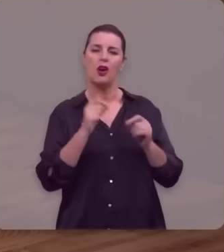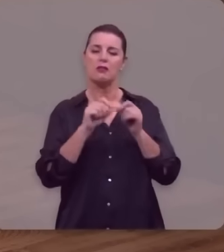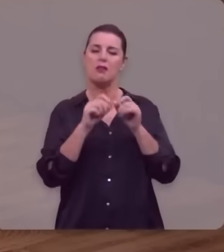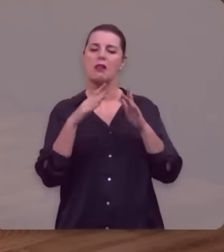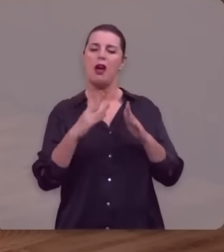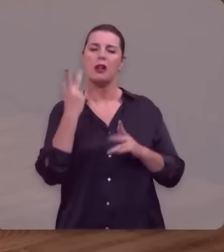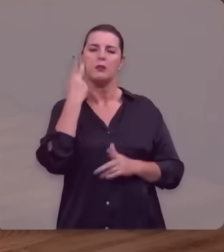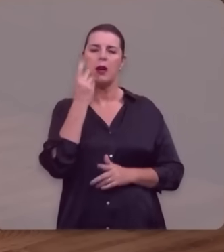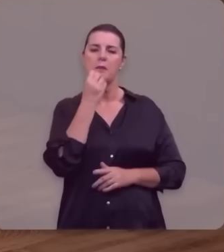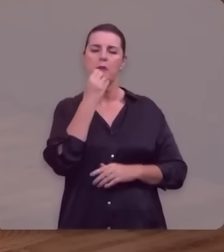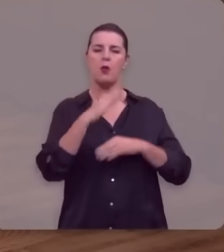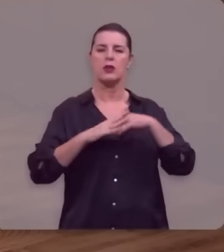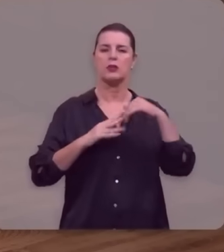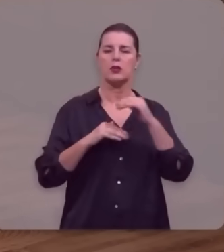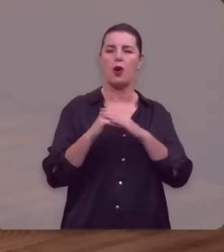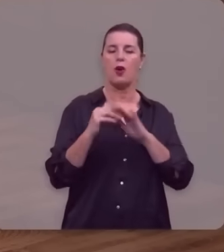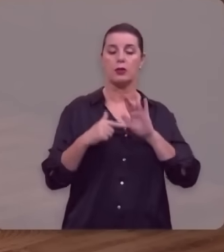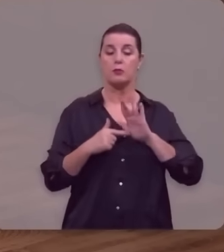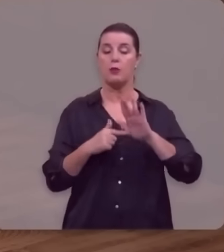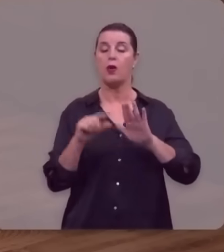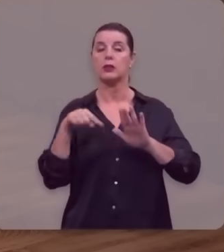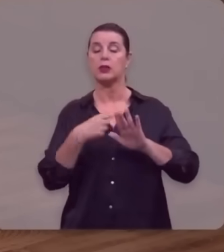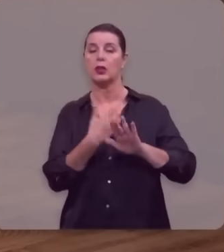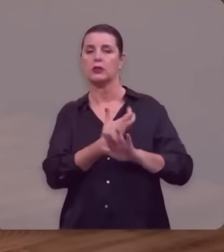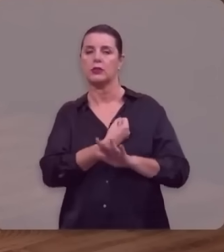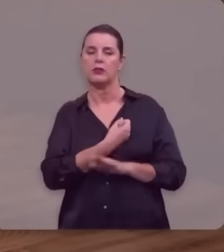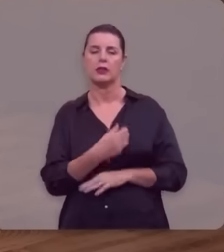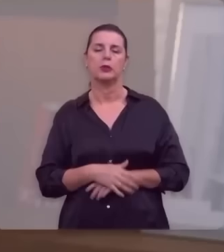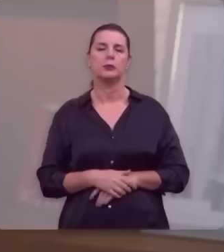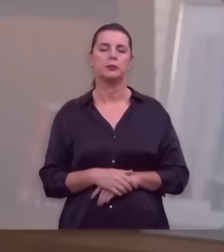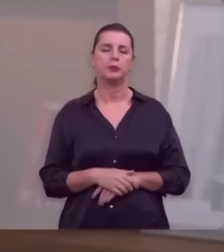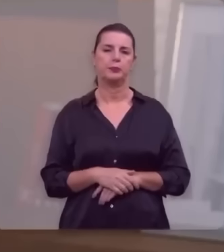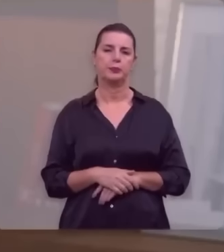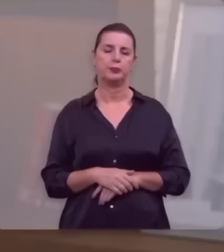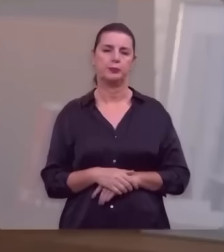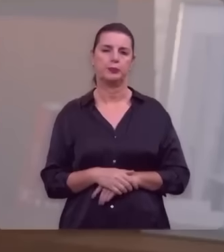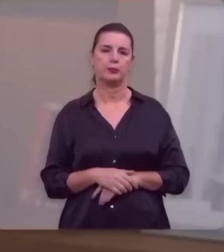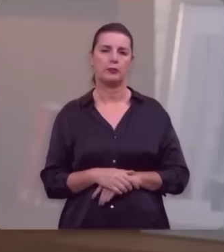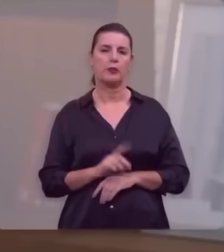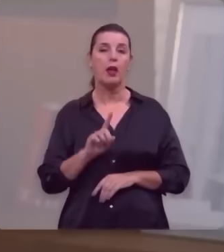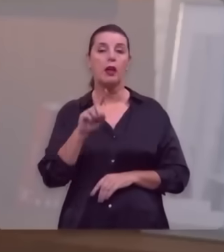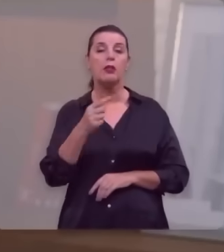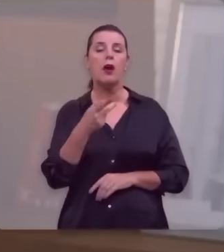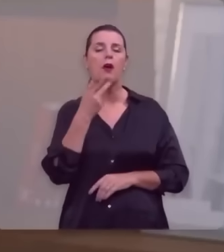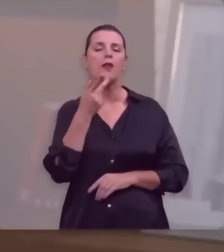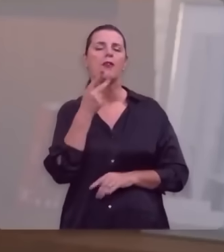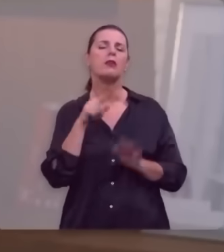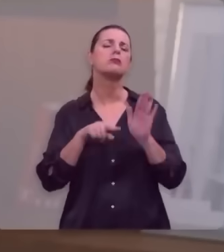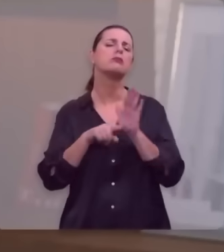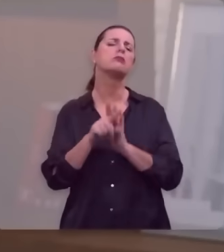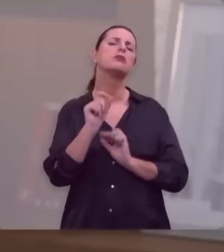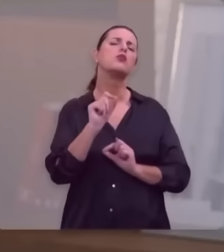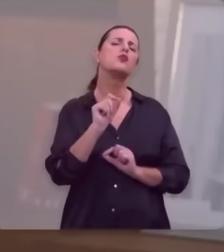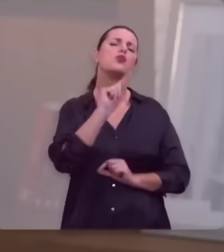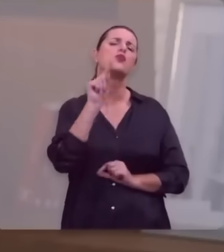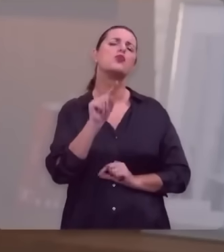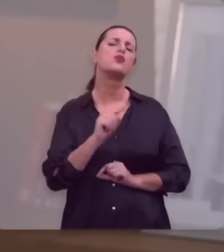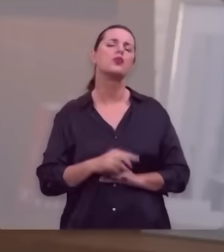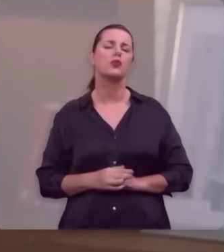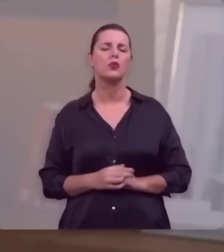a evidência da nossa salvação são as boas obras então eu faço agora uma pergunta a